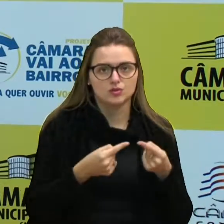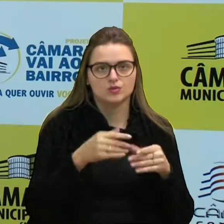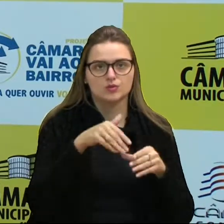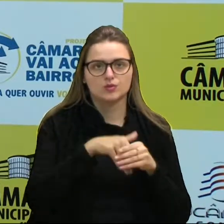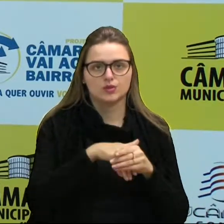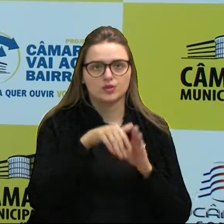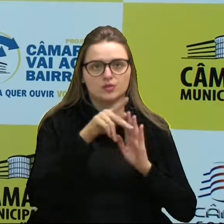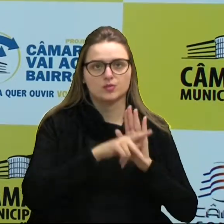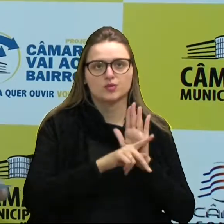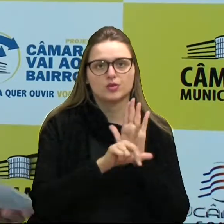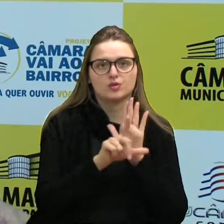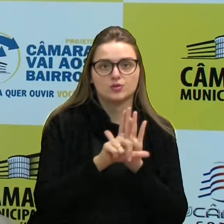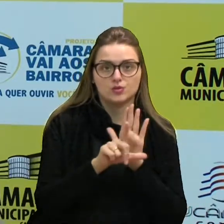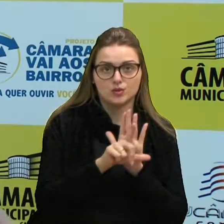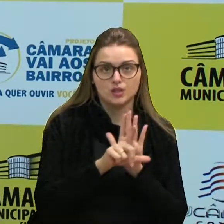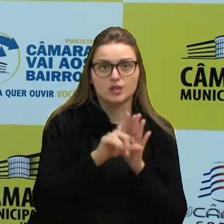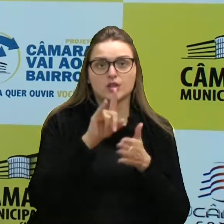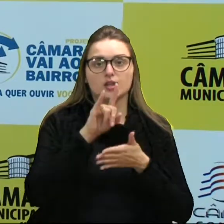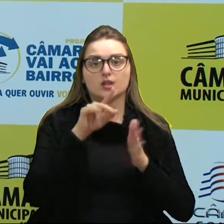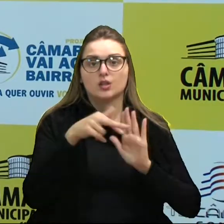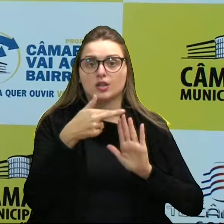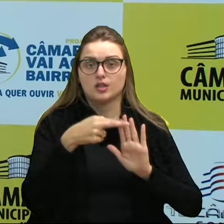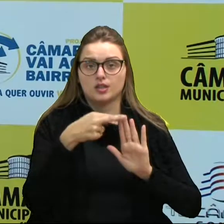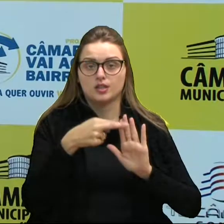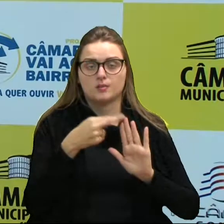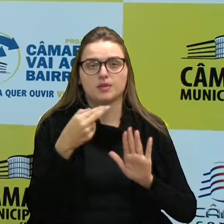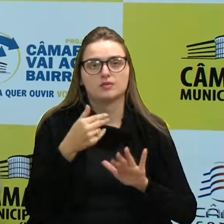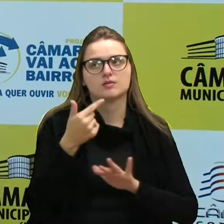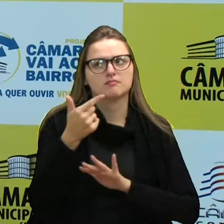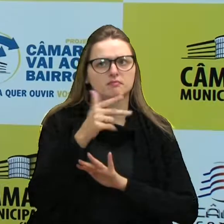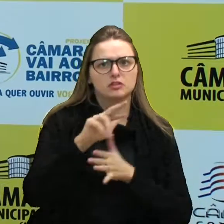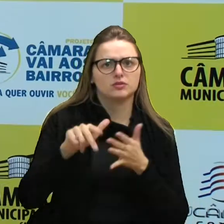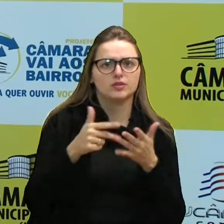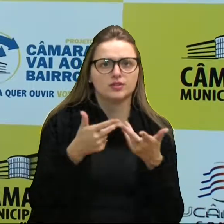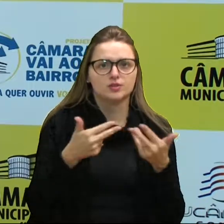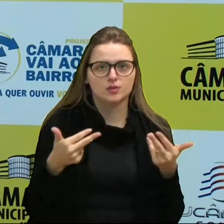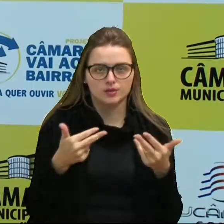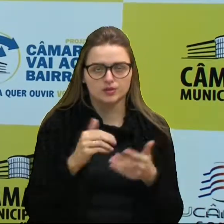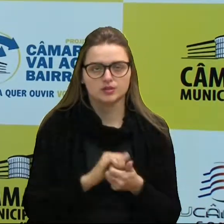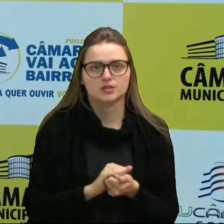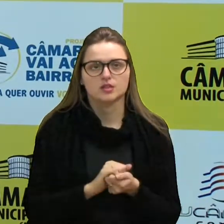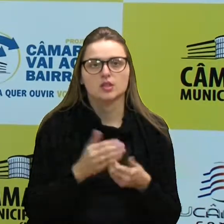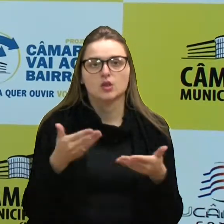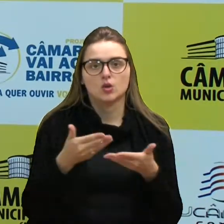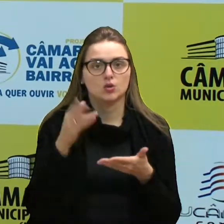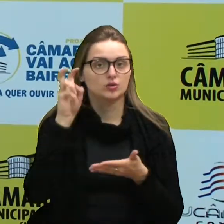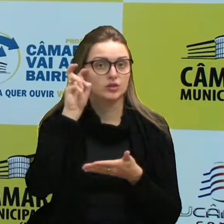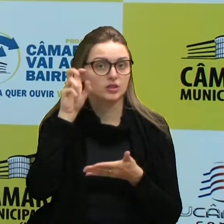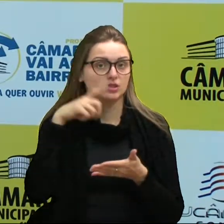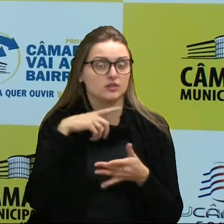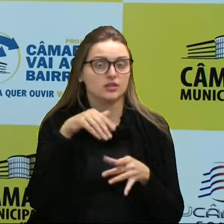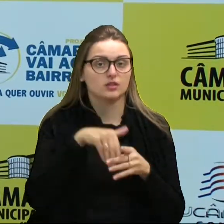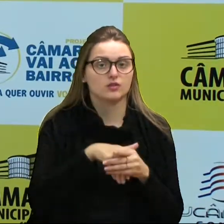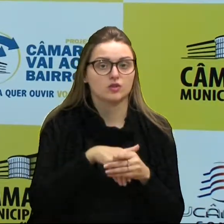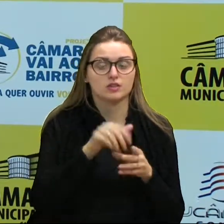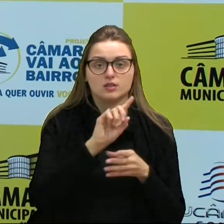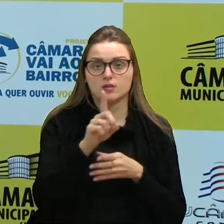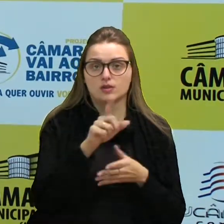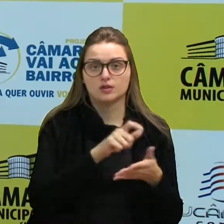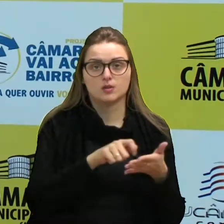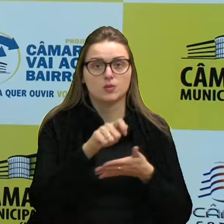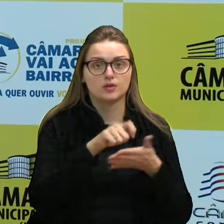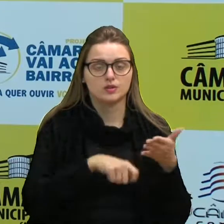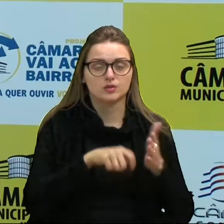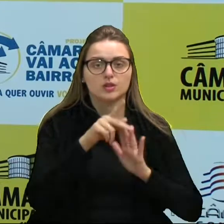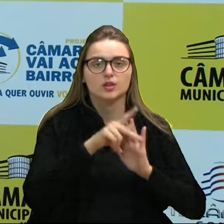votados projetos de leis, requerimentos, entre outros itens. Nesta quinta-feira, teremos em votação veto total ao